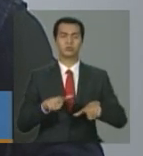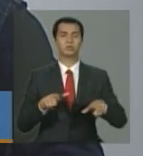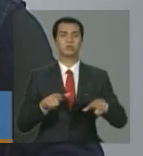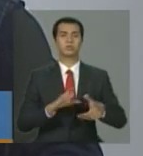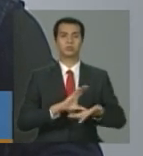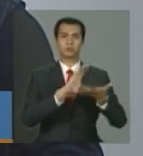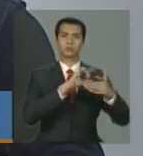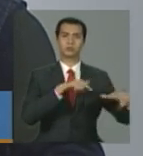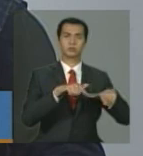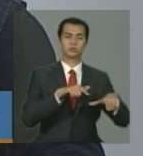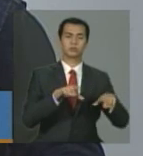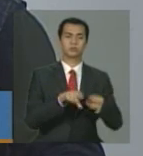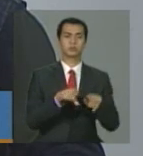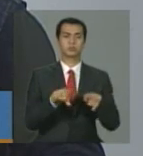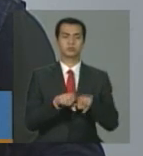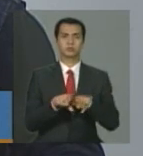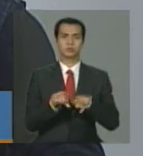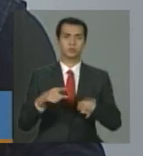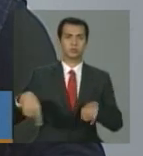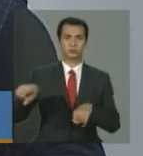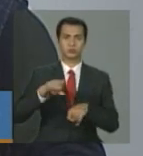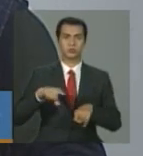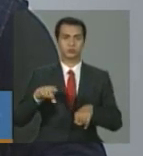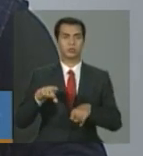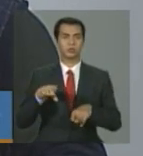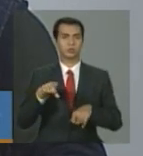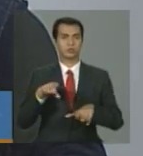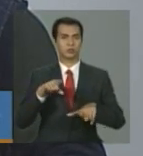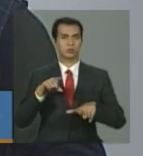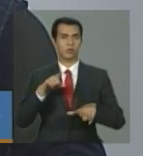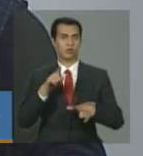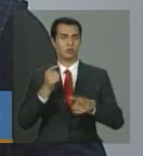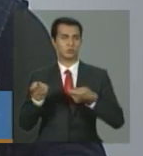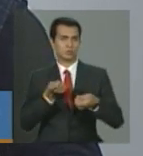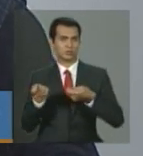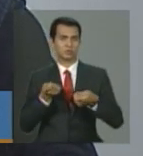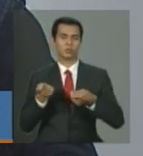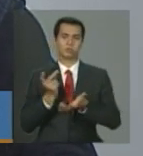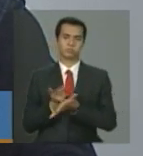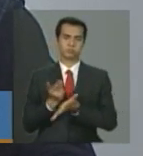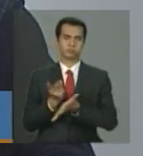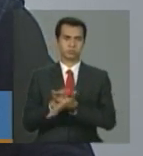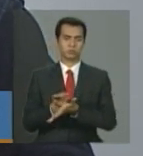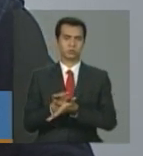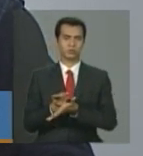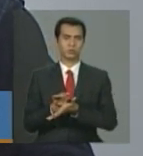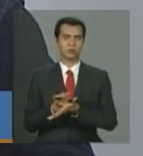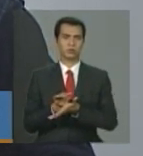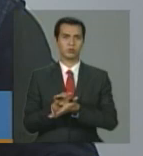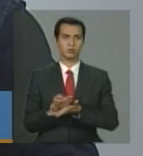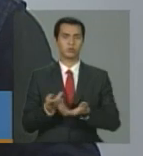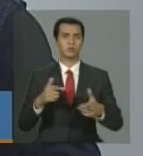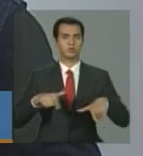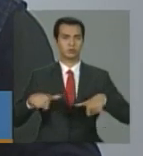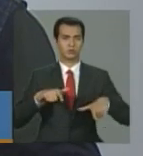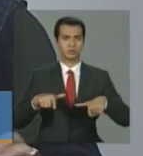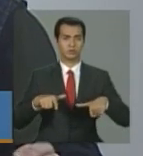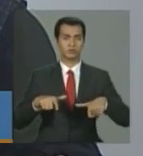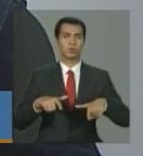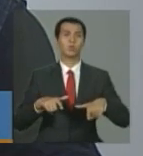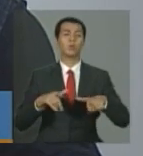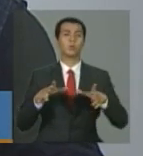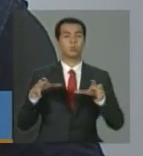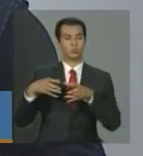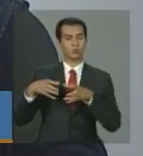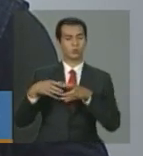continuidade de quem responde por essas instâncias né então é cada gestão ela e pela atuação naquele seu